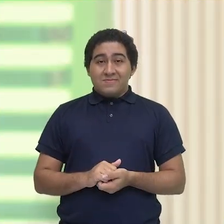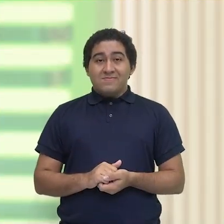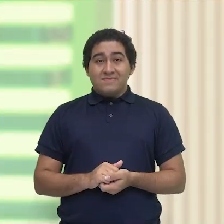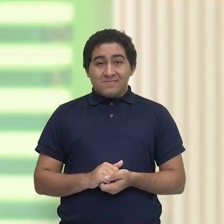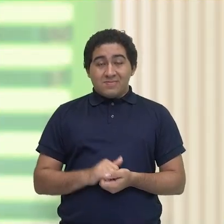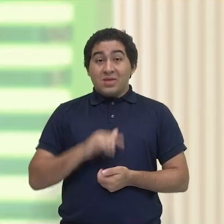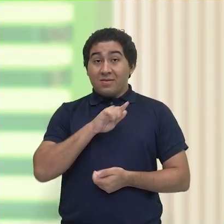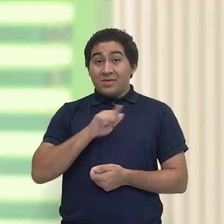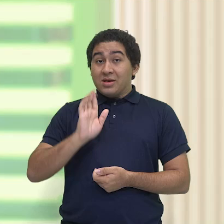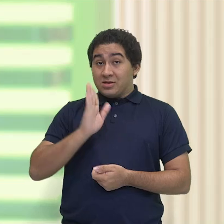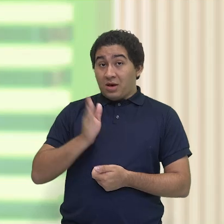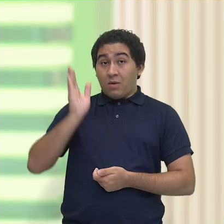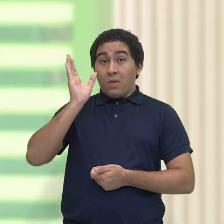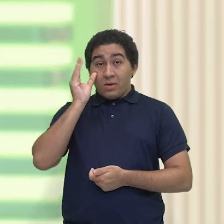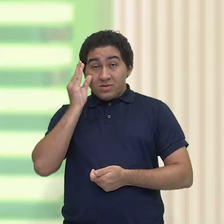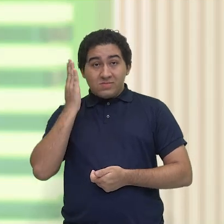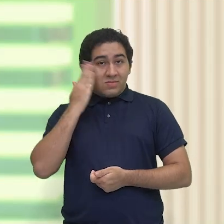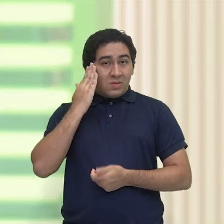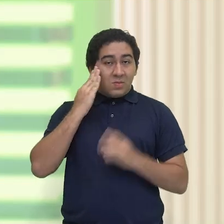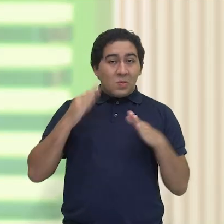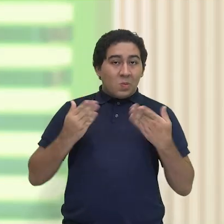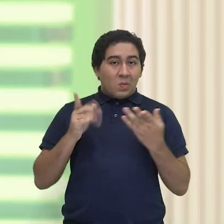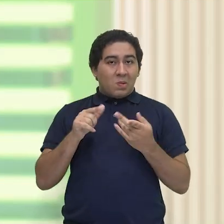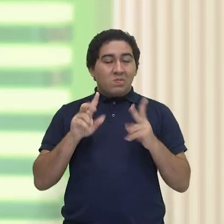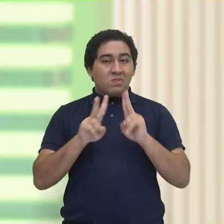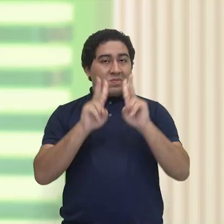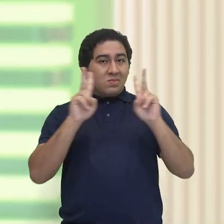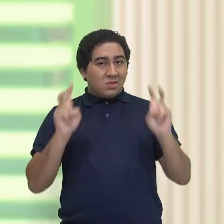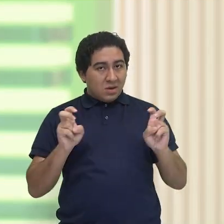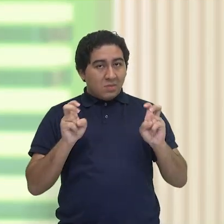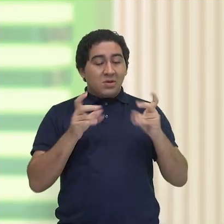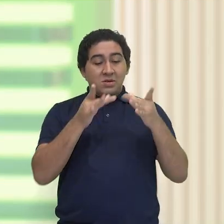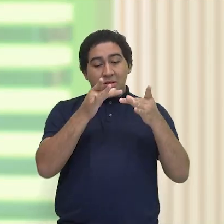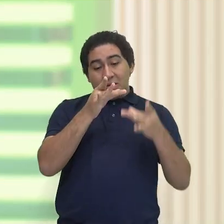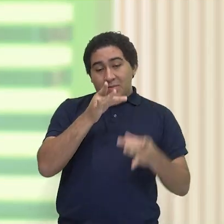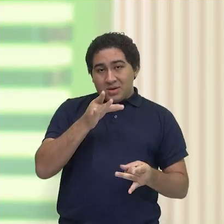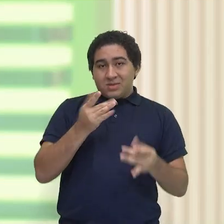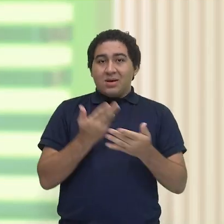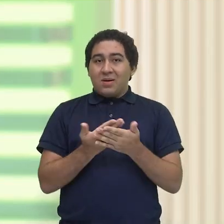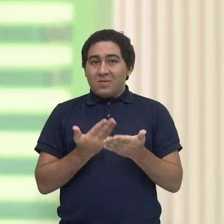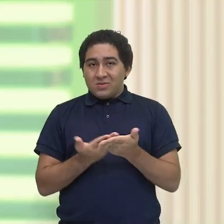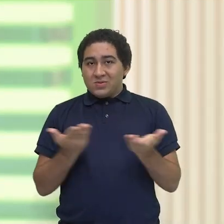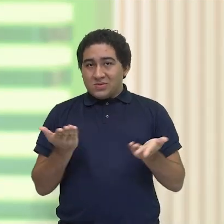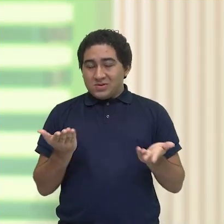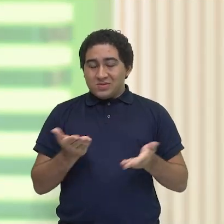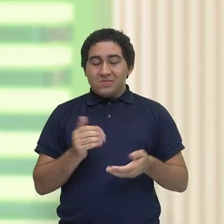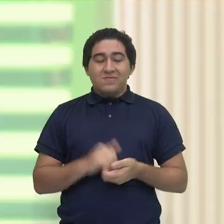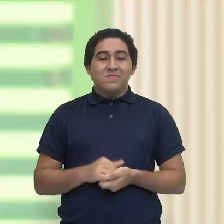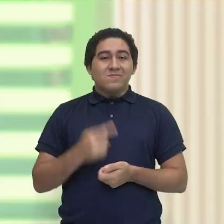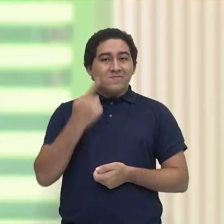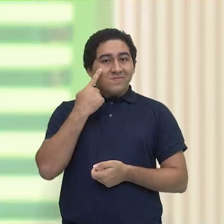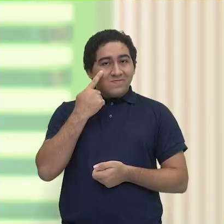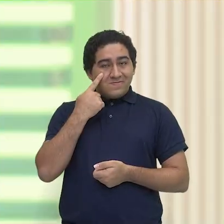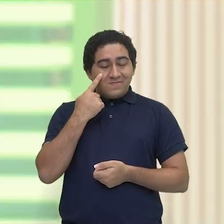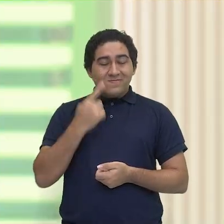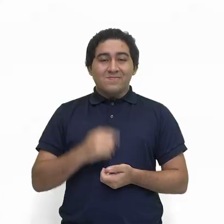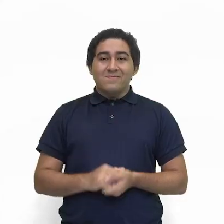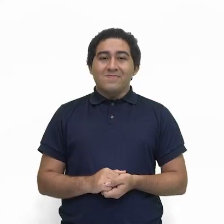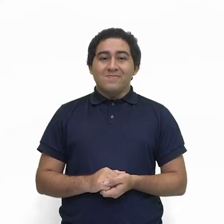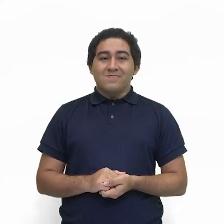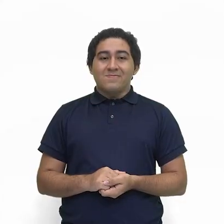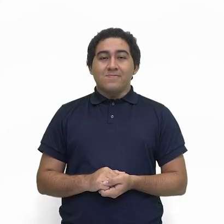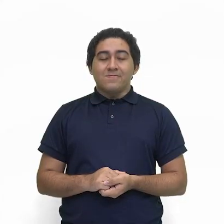vocês estejam curiosos para saber qual é o objeto de conhecimento desta aula. Vamos lá conferir?